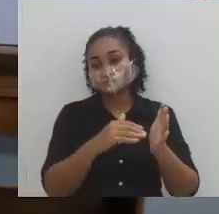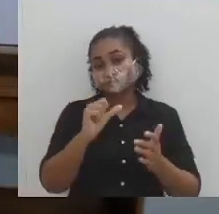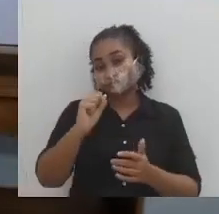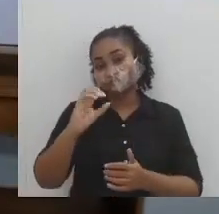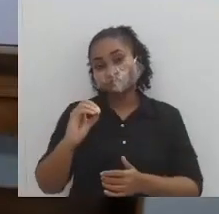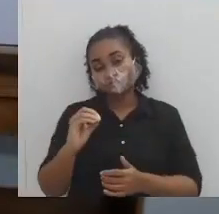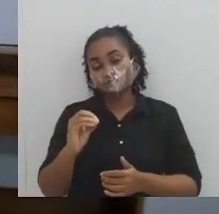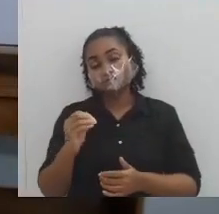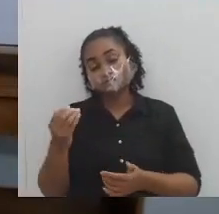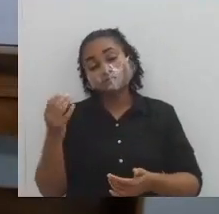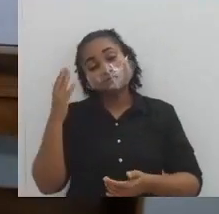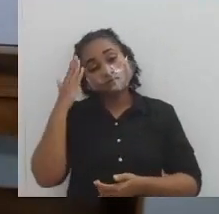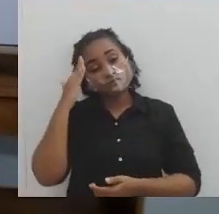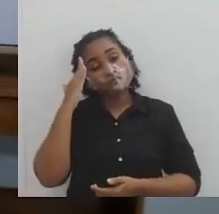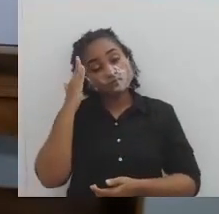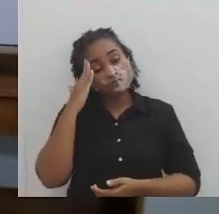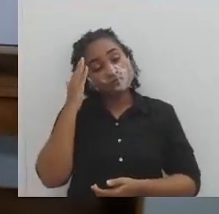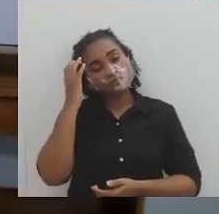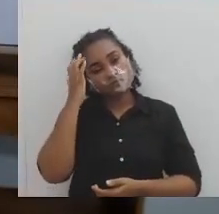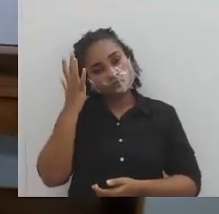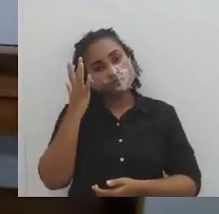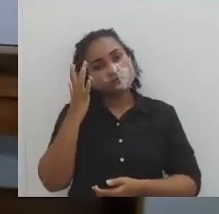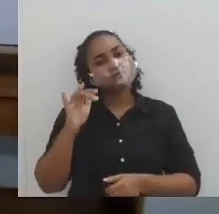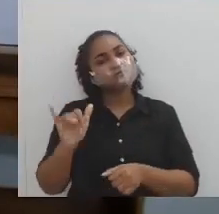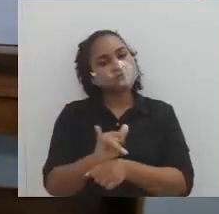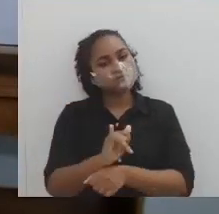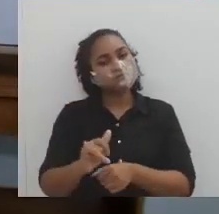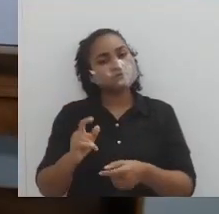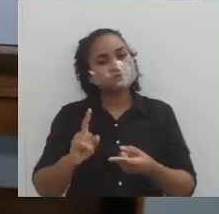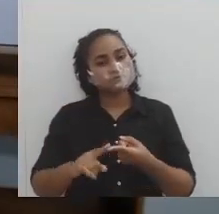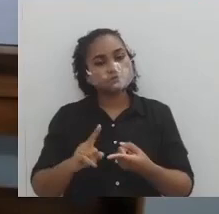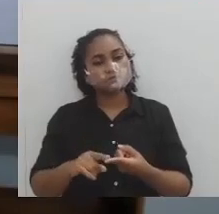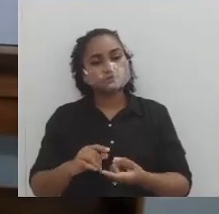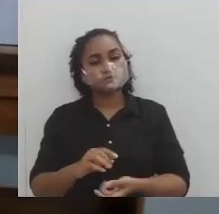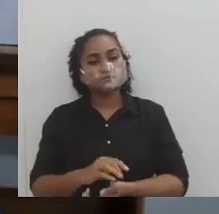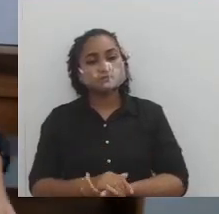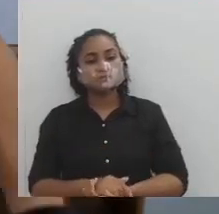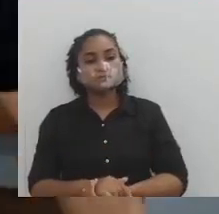entendimento, apesar de também ser um jogo de estratégia.